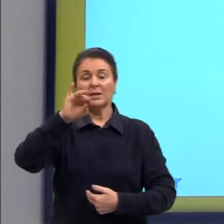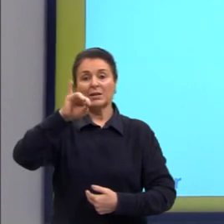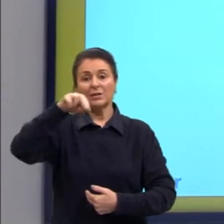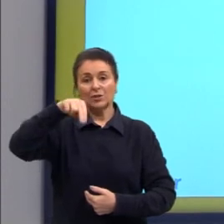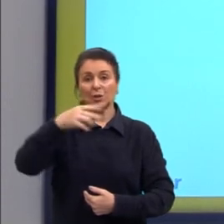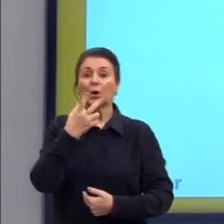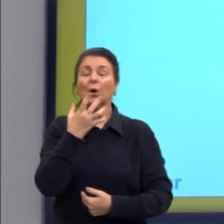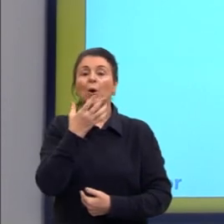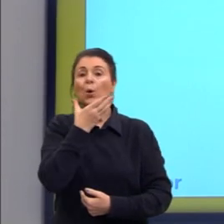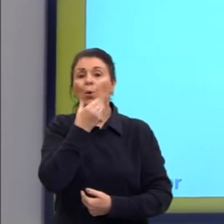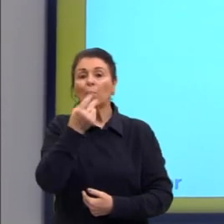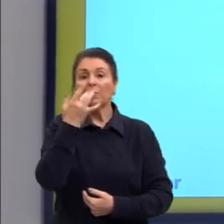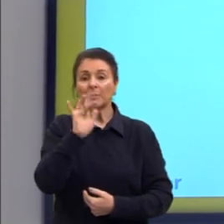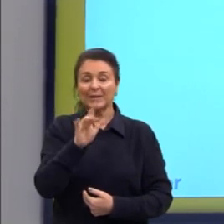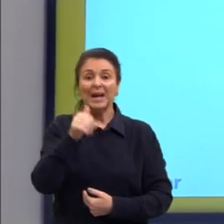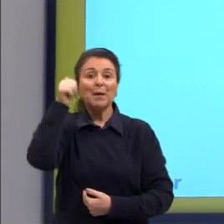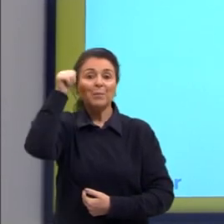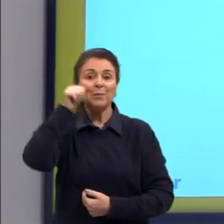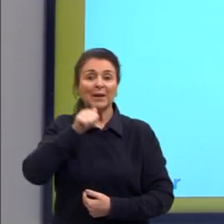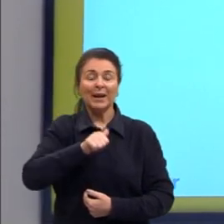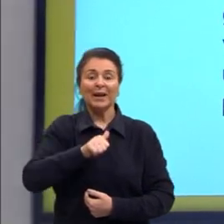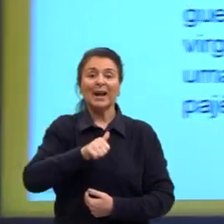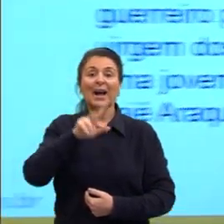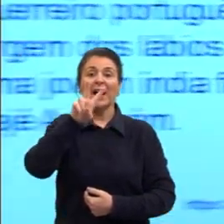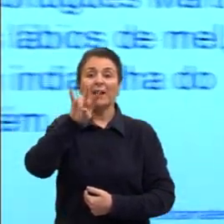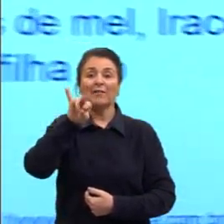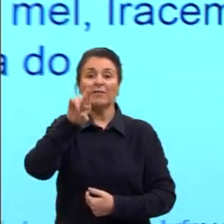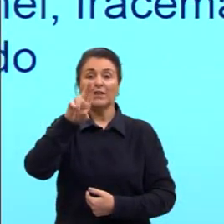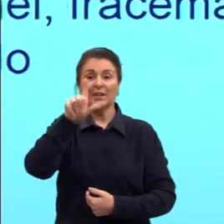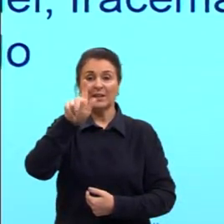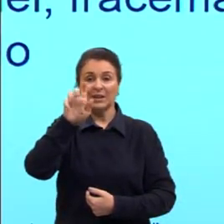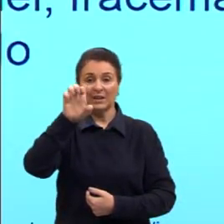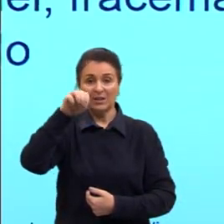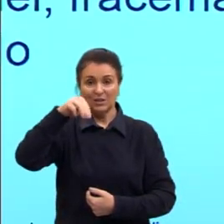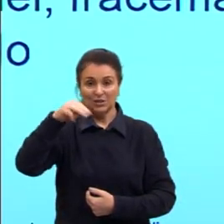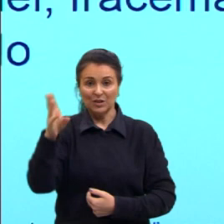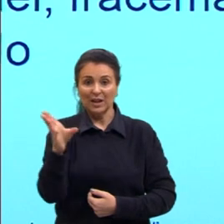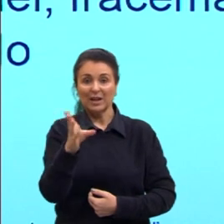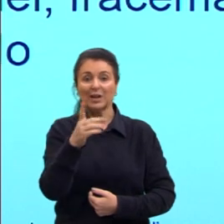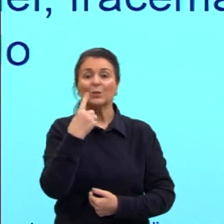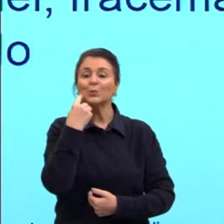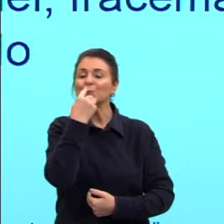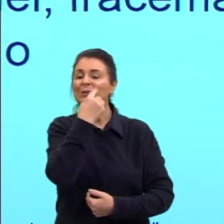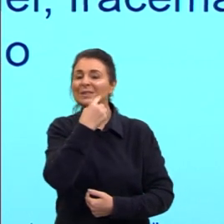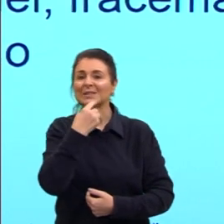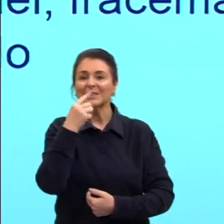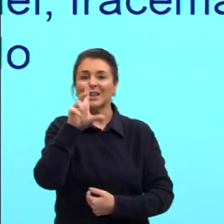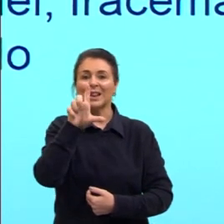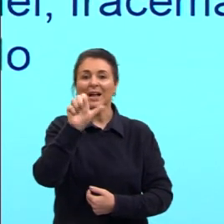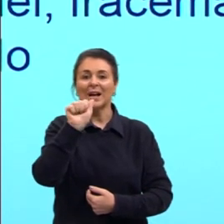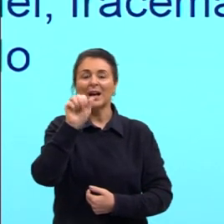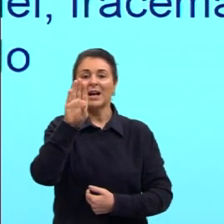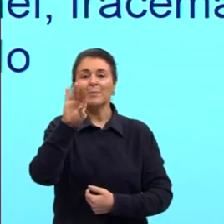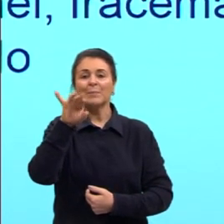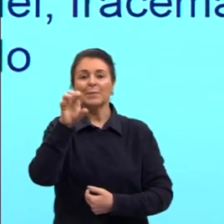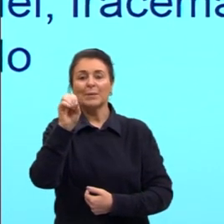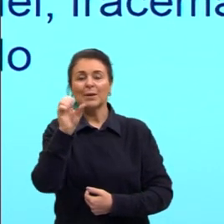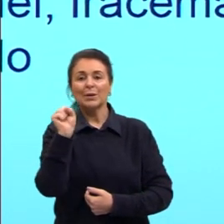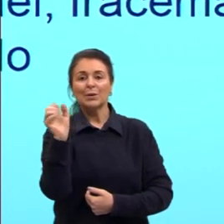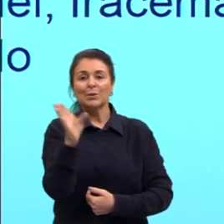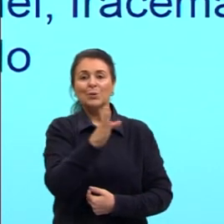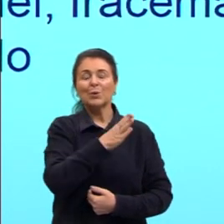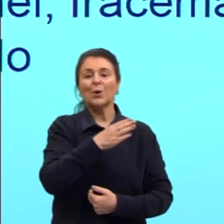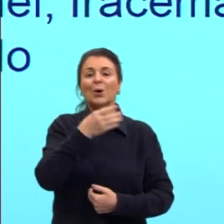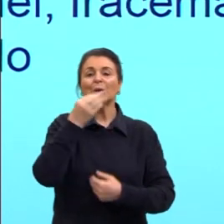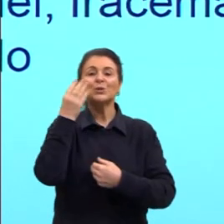Oi e a virgem dos lábios de mel A Iracema né que é uma jovem índia né filha do Pajé era quem então a gente